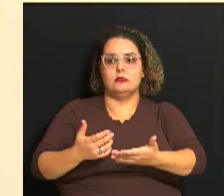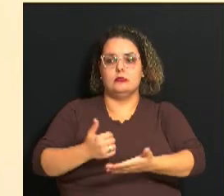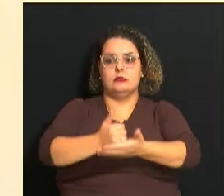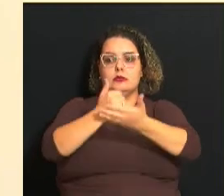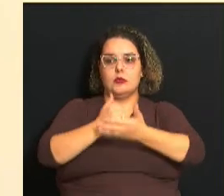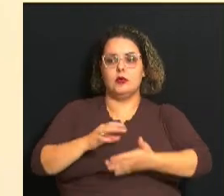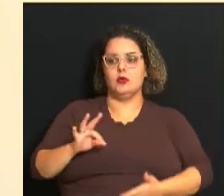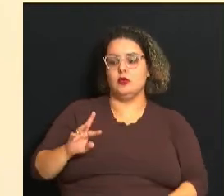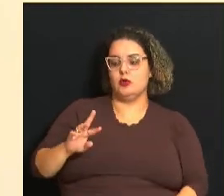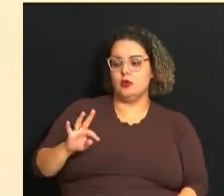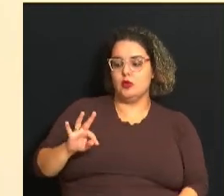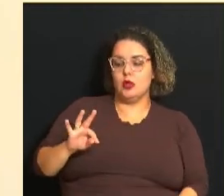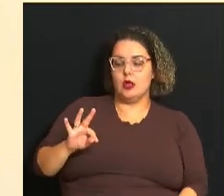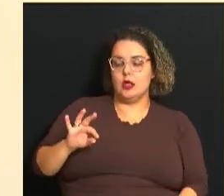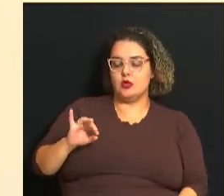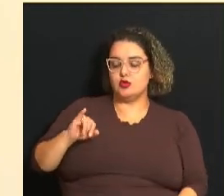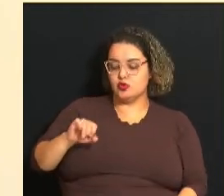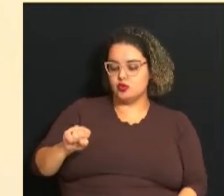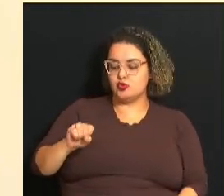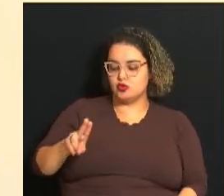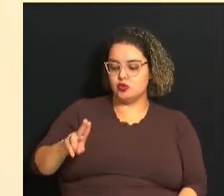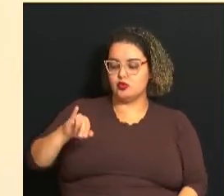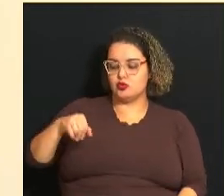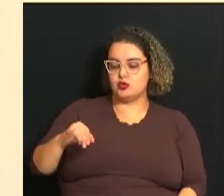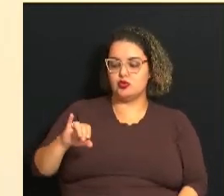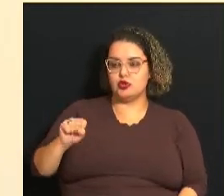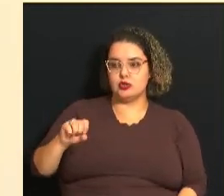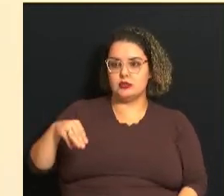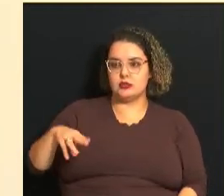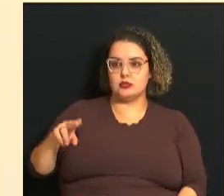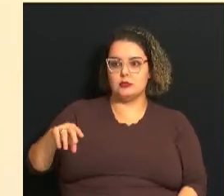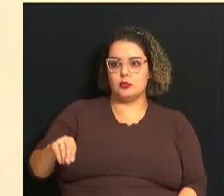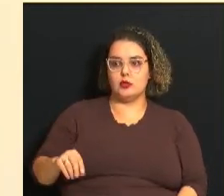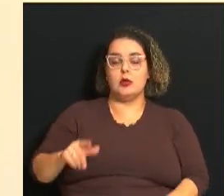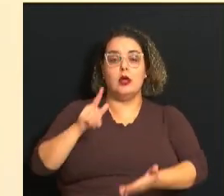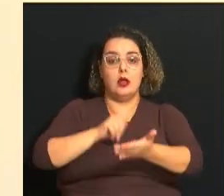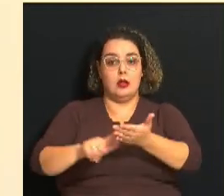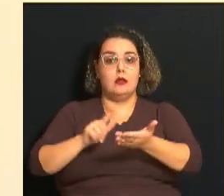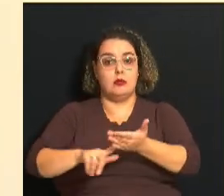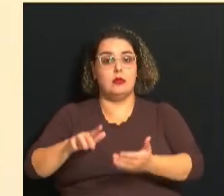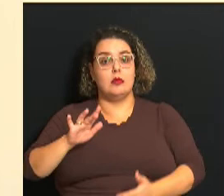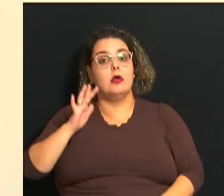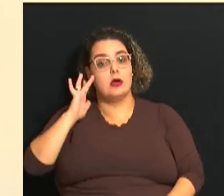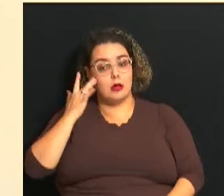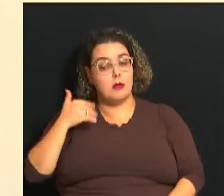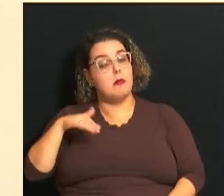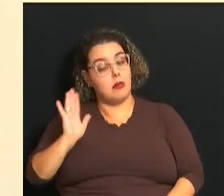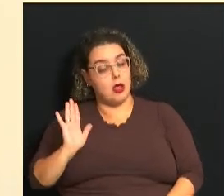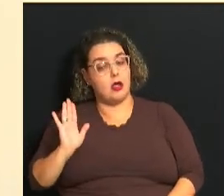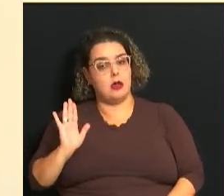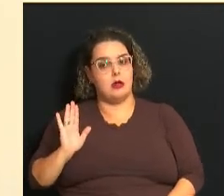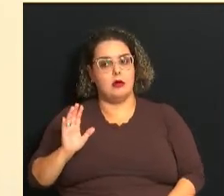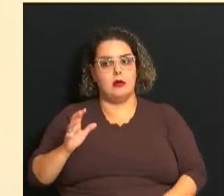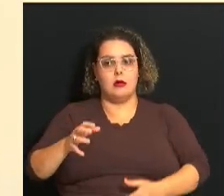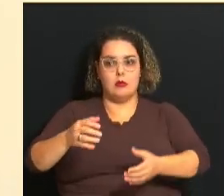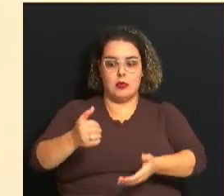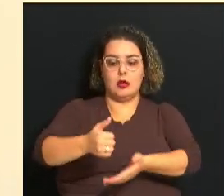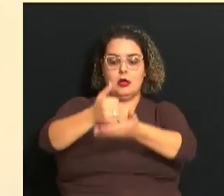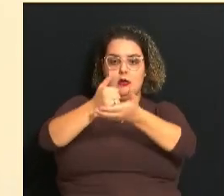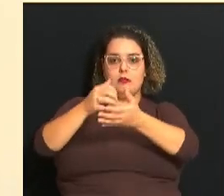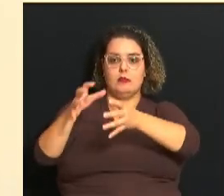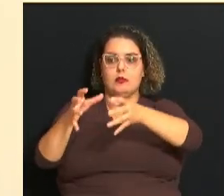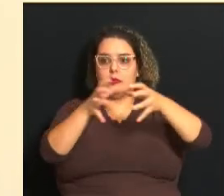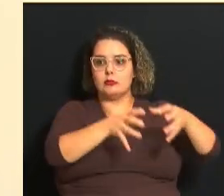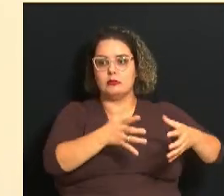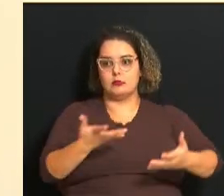sujismundo E aí o trabalhador tinha né ela constrangidos a limpar mais do que ele achava necessário para que aquele troféu saísse dali Então